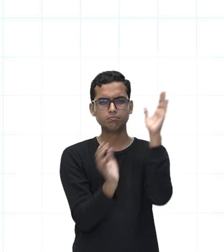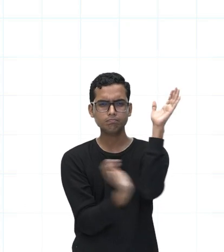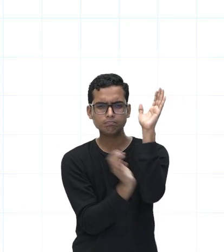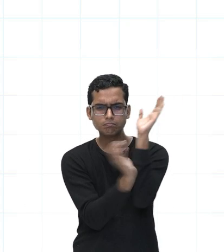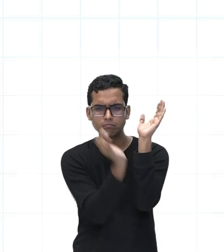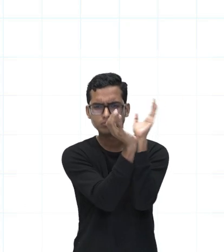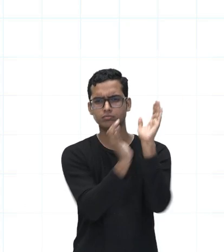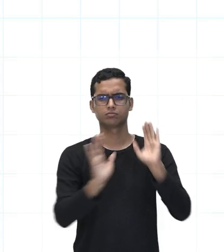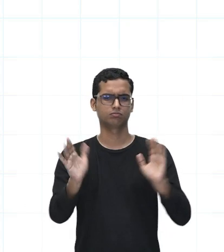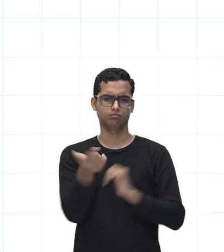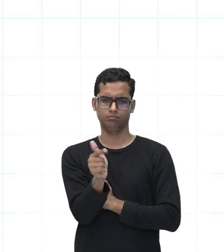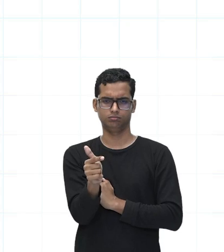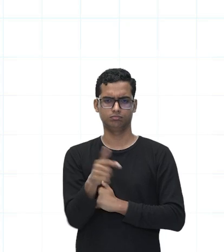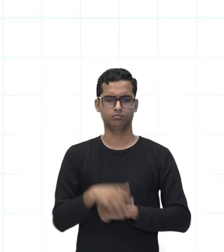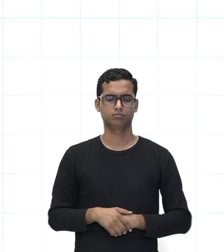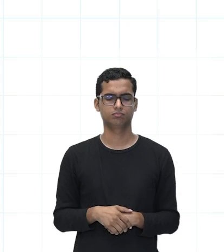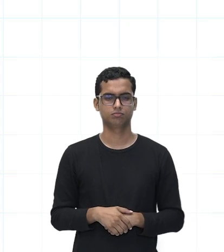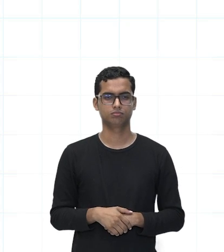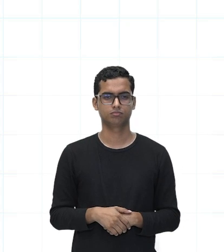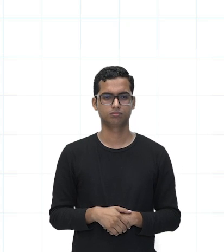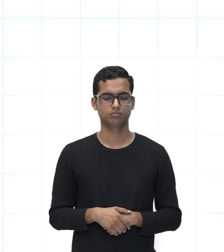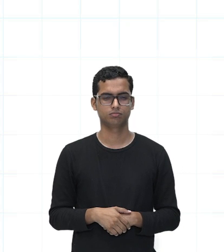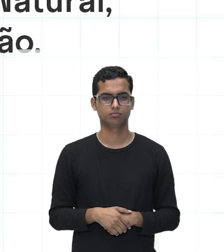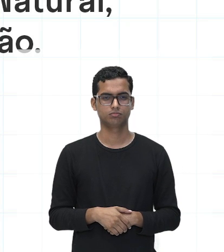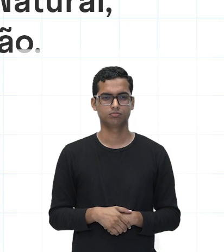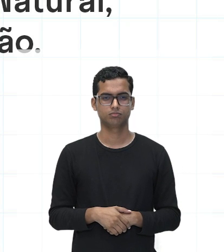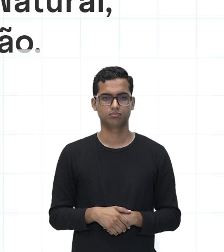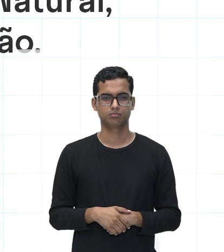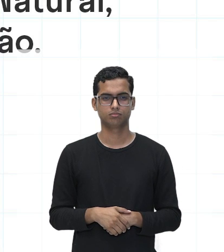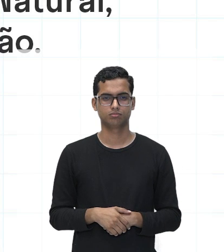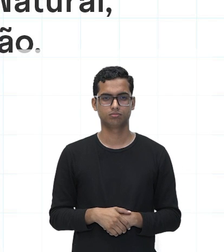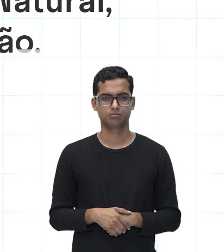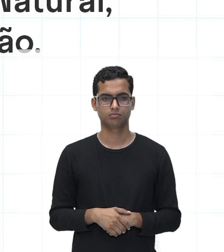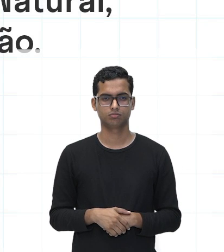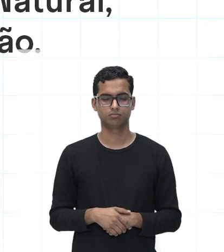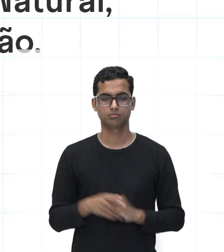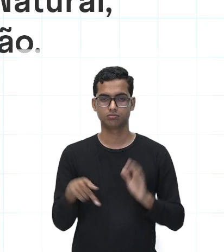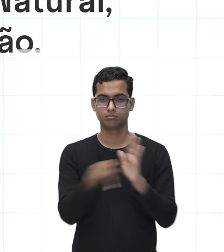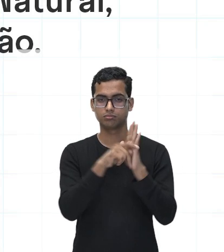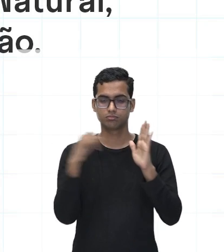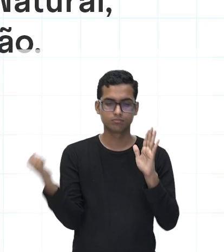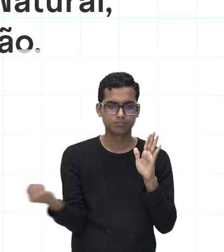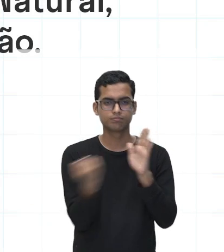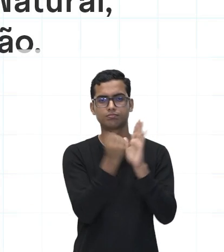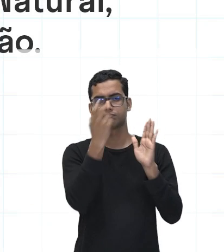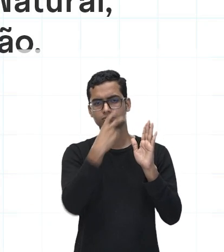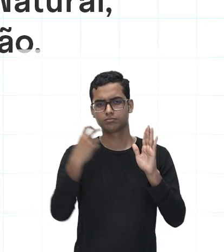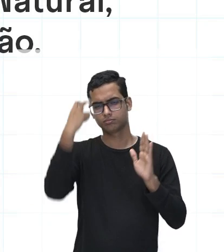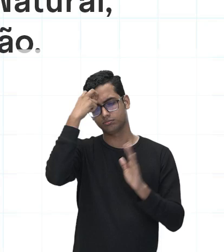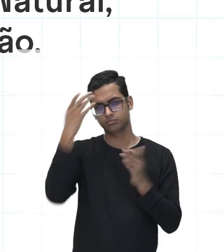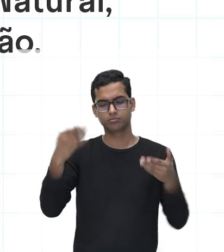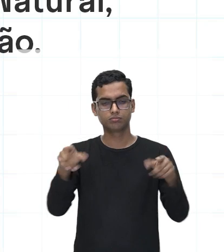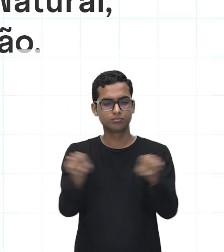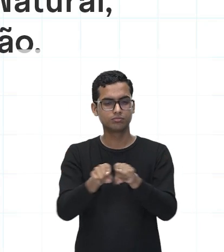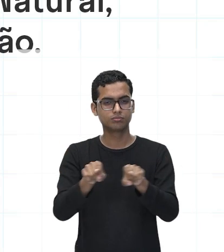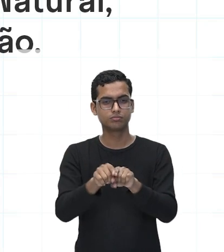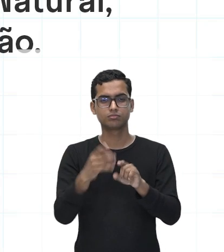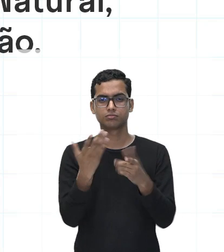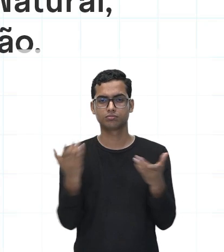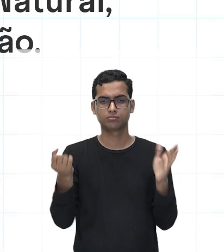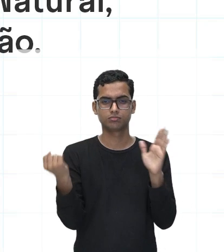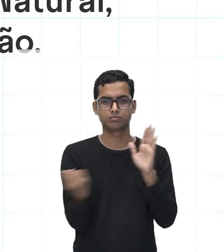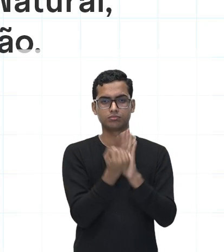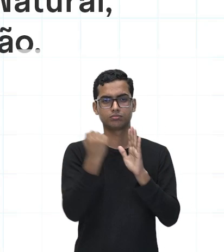Então, vamos analisar o patrimônio cultural. Patrimônio cultural é patrimônio material